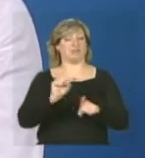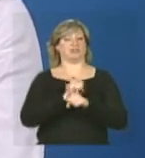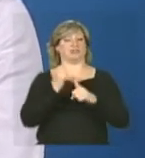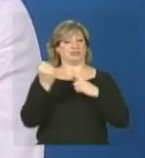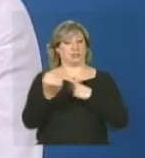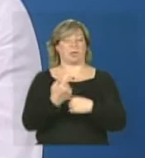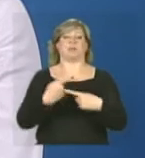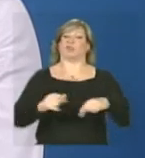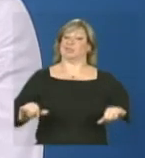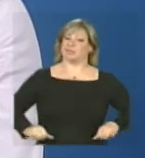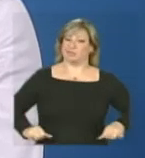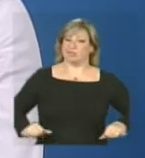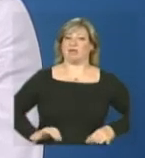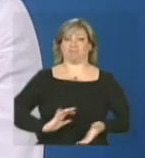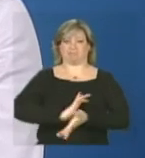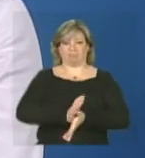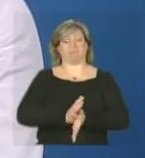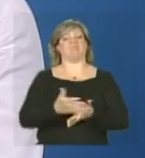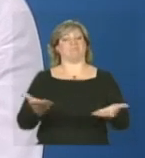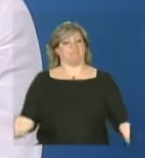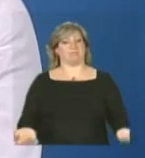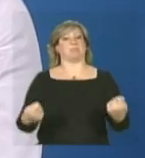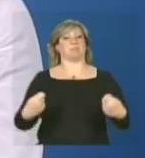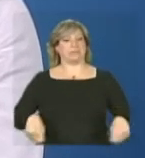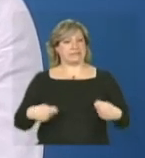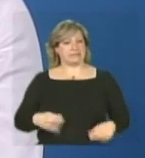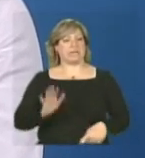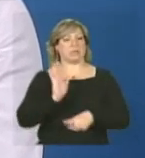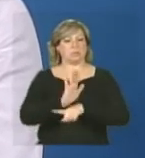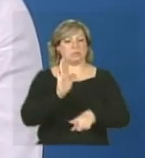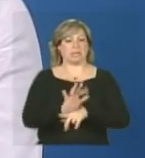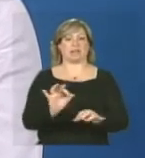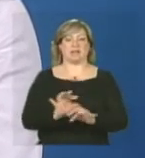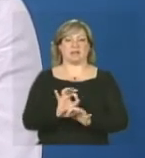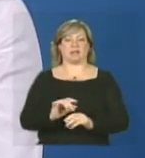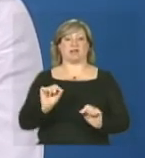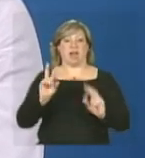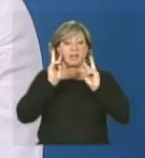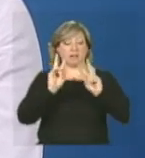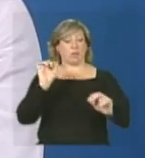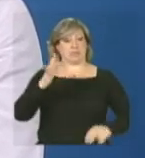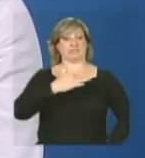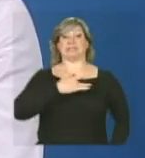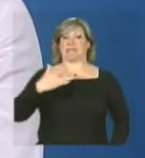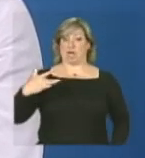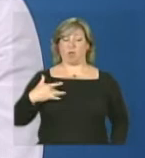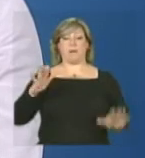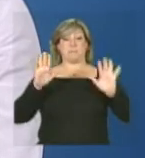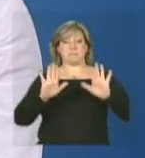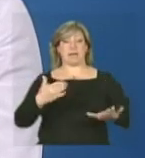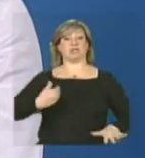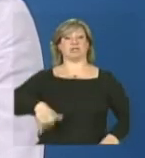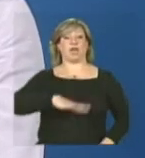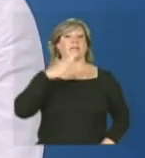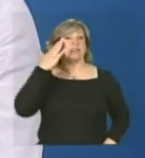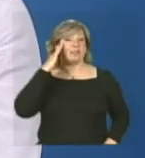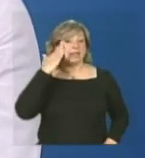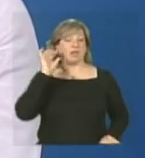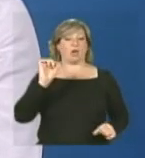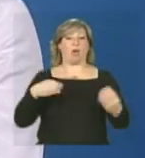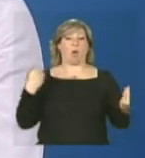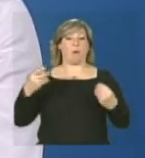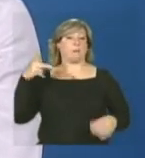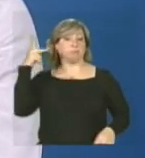ser tratado. Então, a questão da obesidade é óbvio que inclui a atenção à saúde, mas entendemos que o ambiente, que as